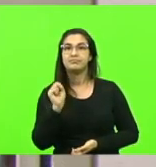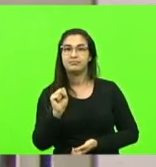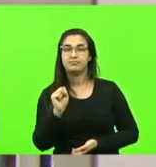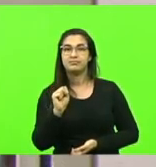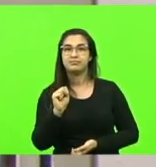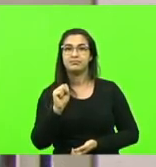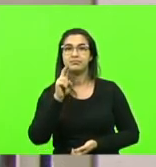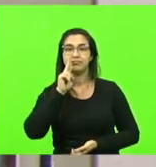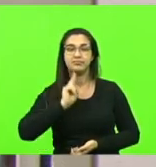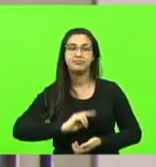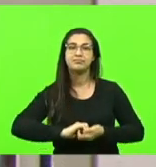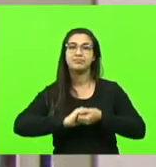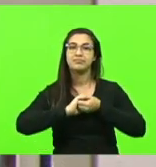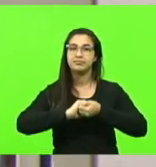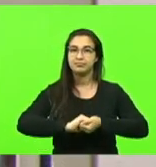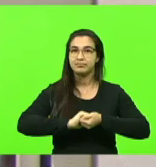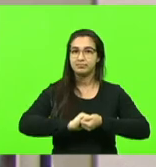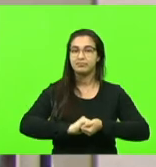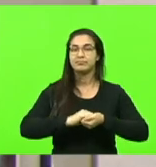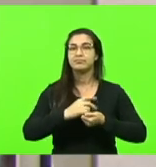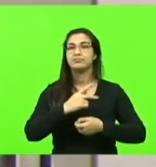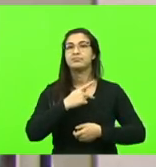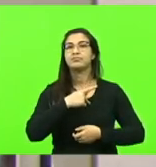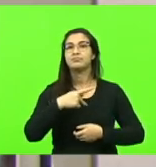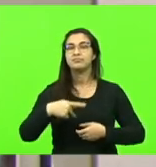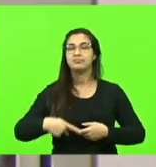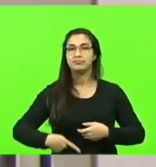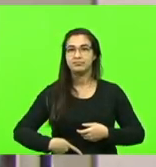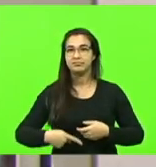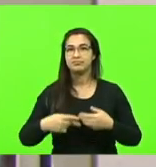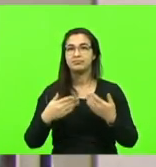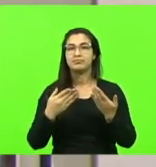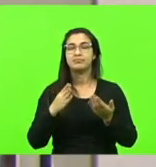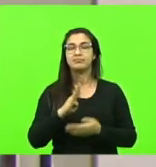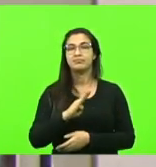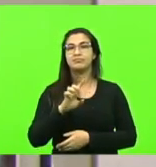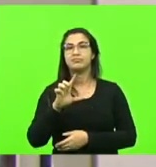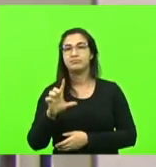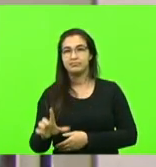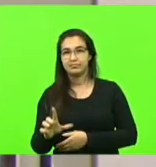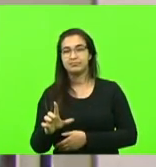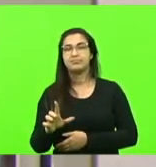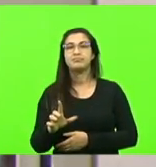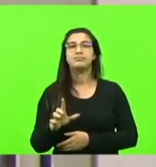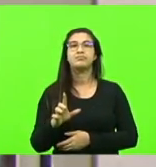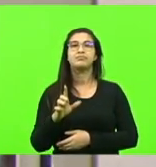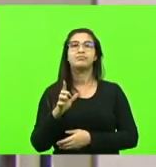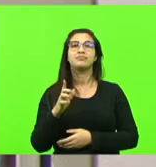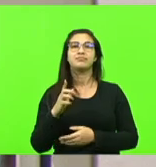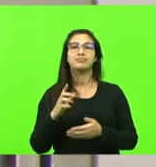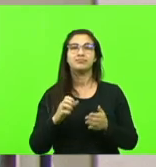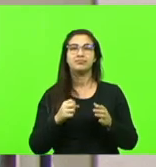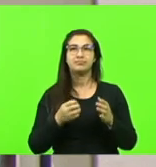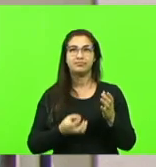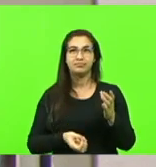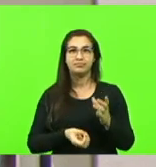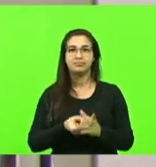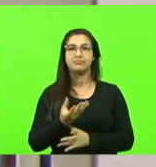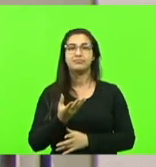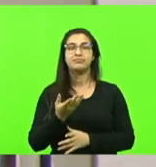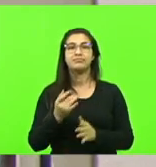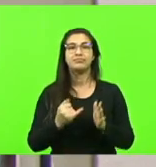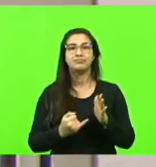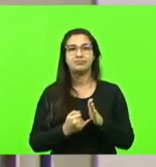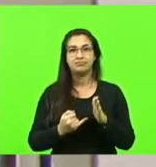Atos, cumprimentando a presidente do Centro Comunitário Esportivo Fortaleza de Blumenau, pelos 45 anos de fundação, da referida entidade. Em discussão.